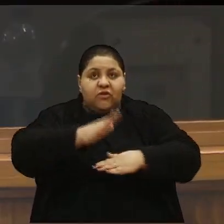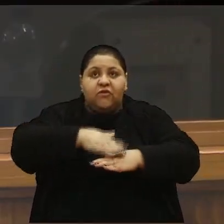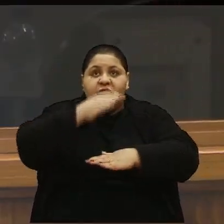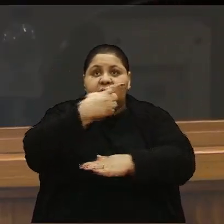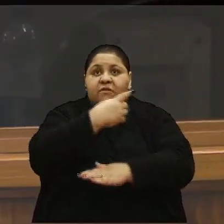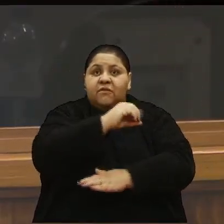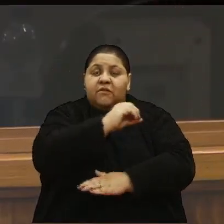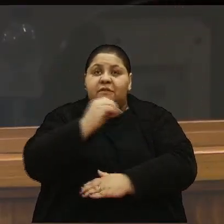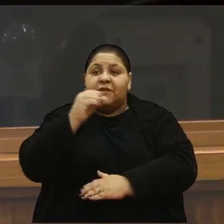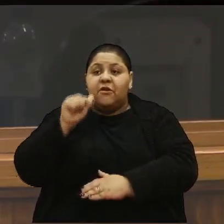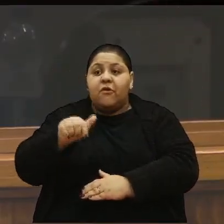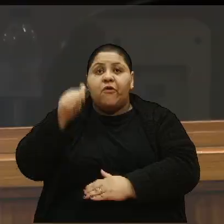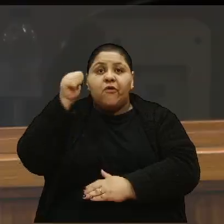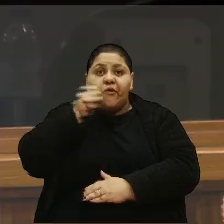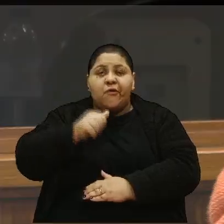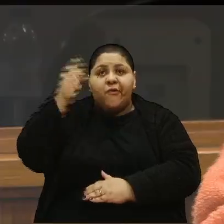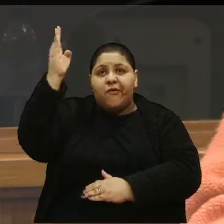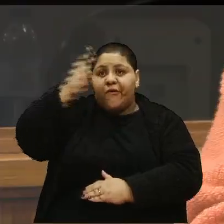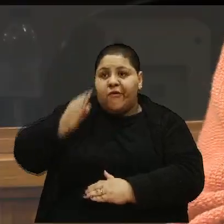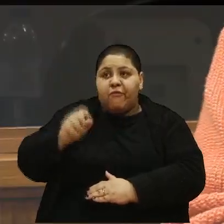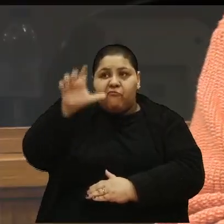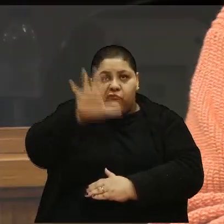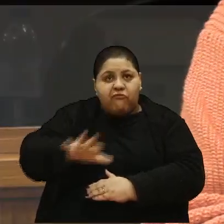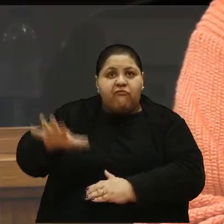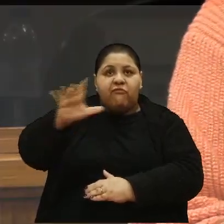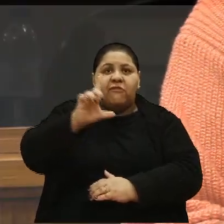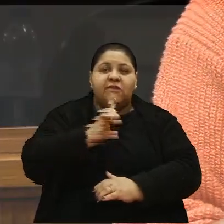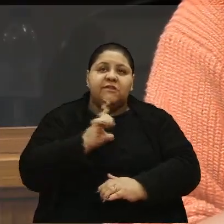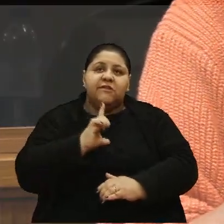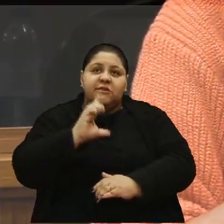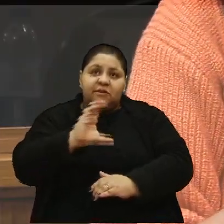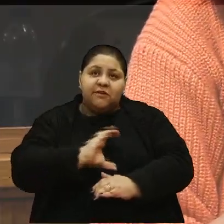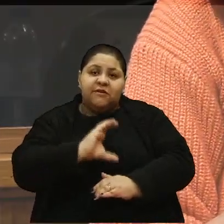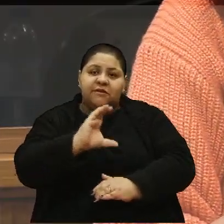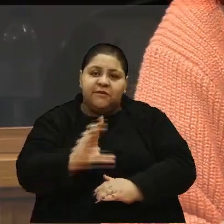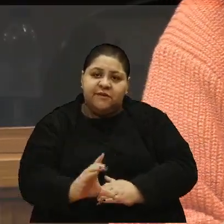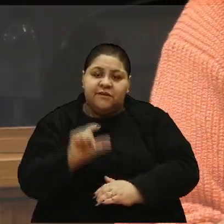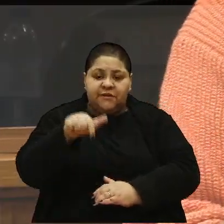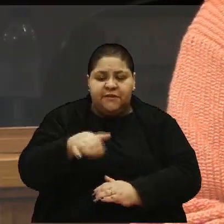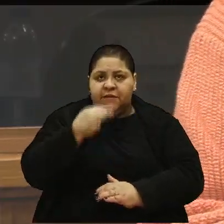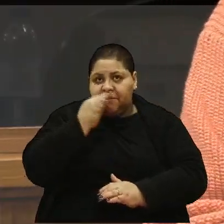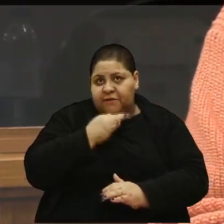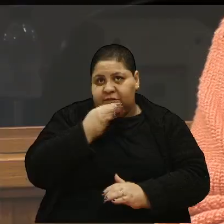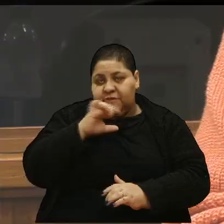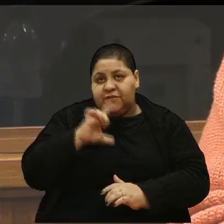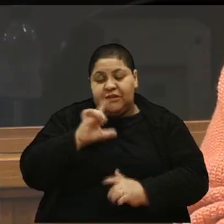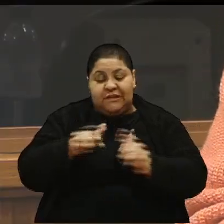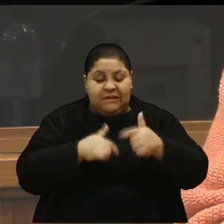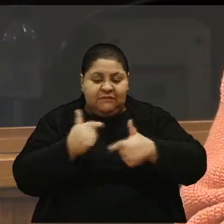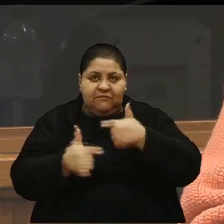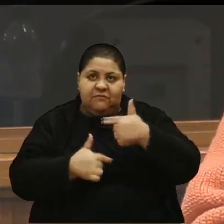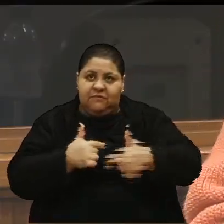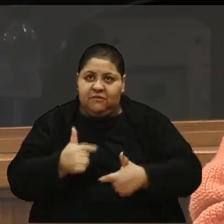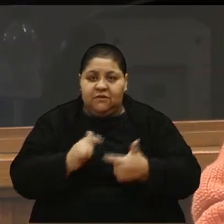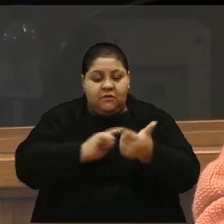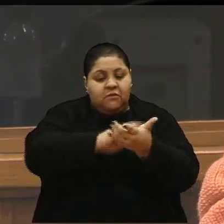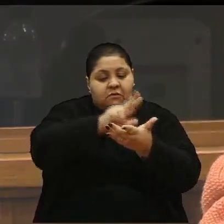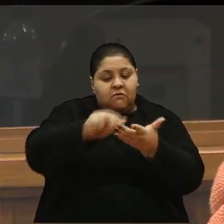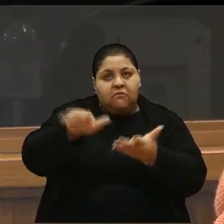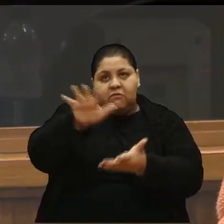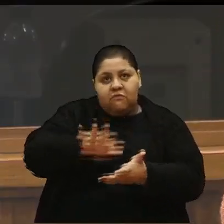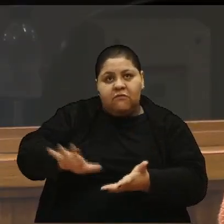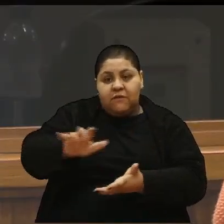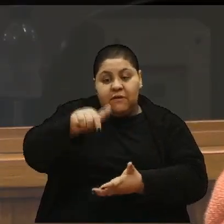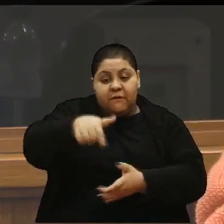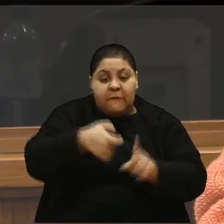mil mulheres no Brasil inteiro e nós temos uma coordenação aqui em Caxias que tem atuado em várias áreas e